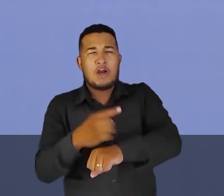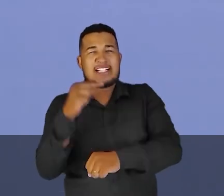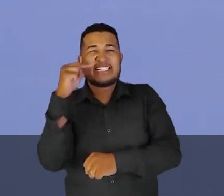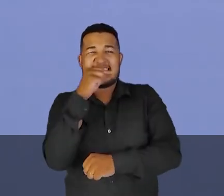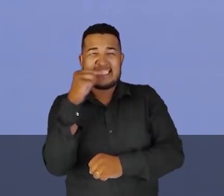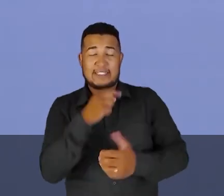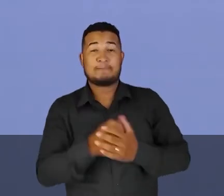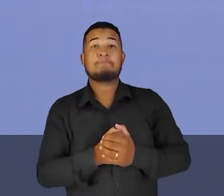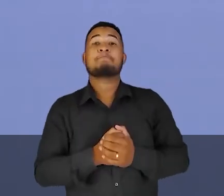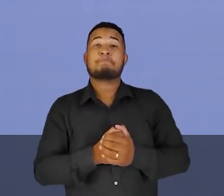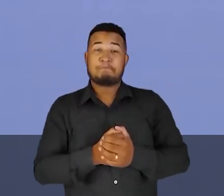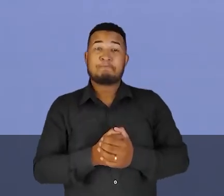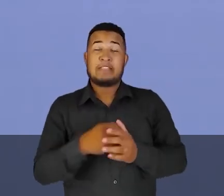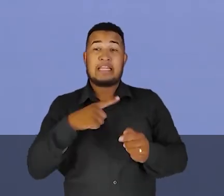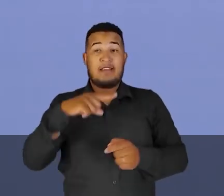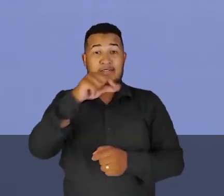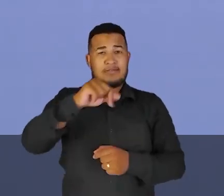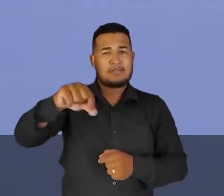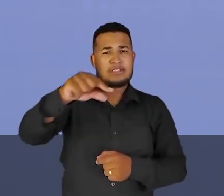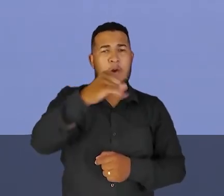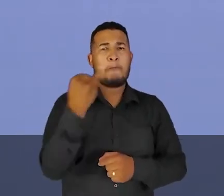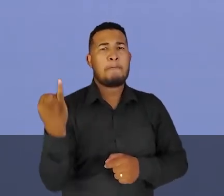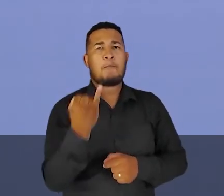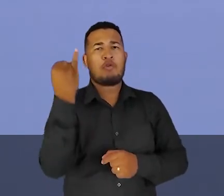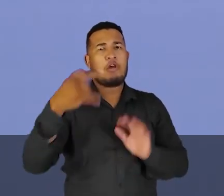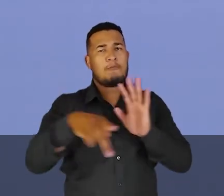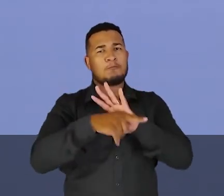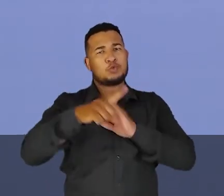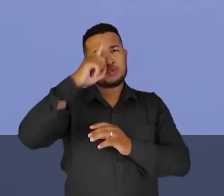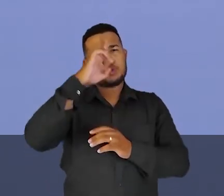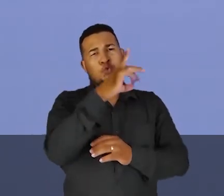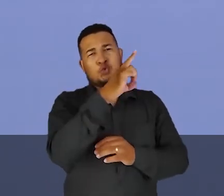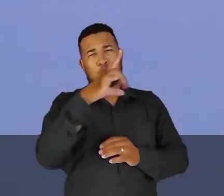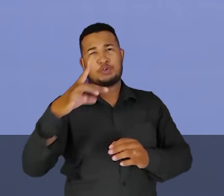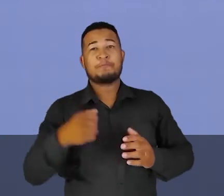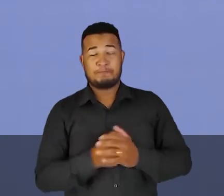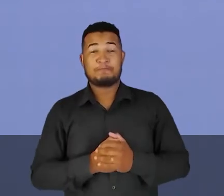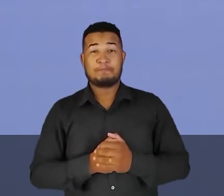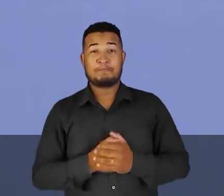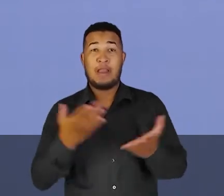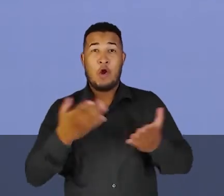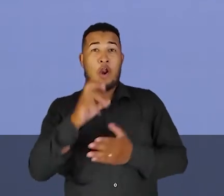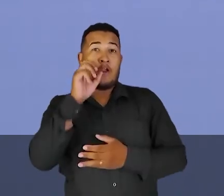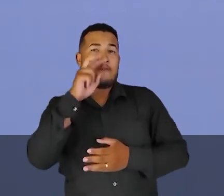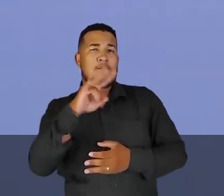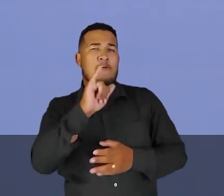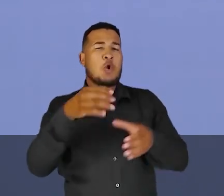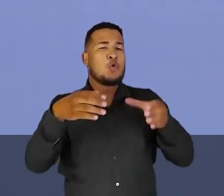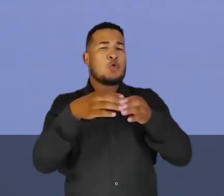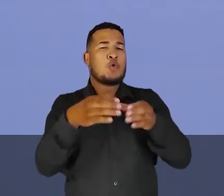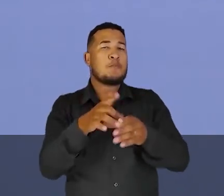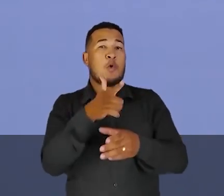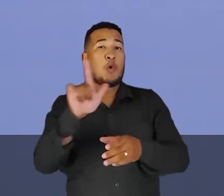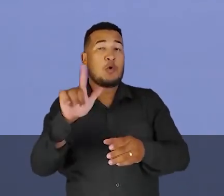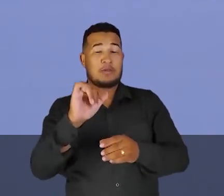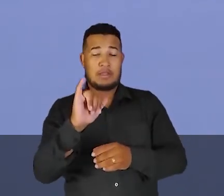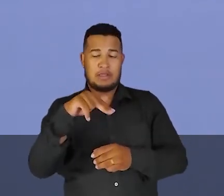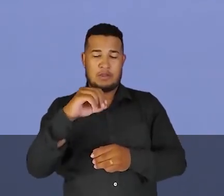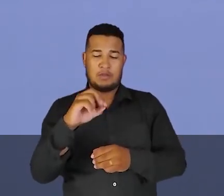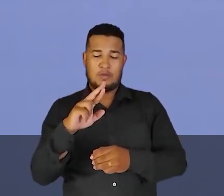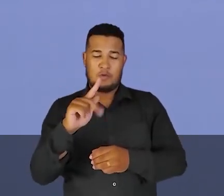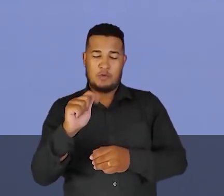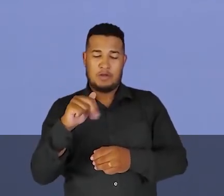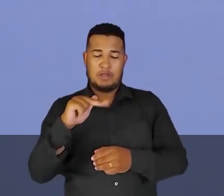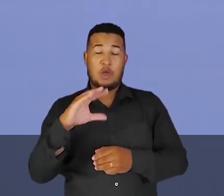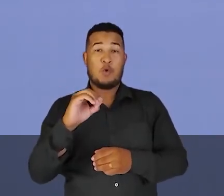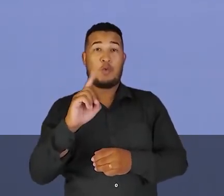aí esses sais que são importantes no nosso cotidiano. Agora, a gente vai dar uma olhadinha em um outro grupo de funções inorgânicas, que